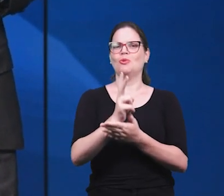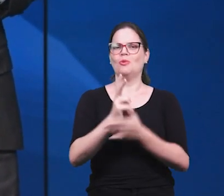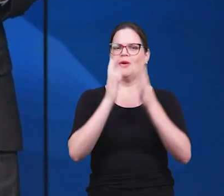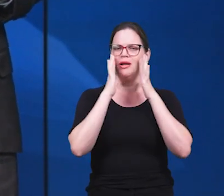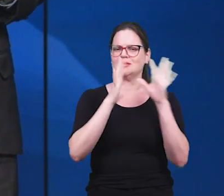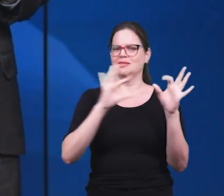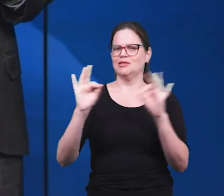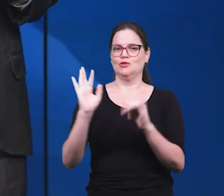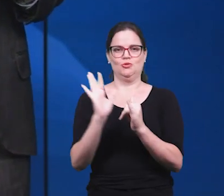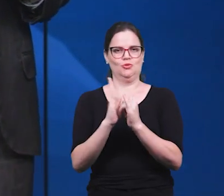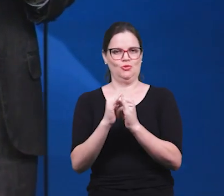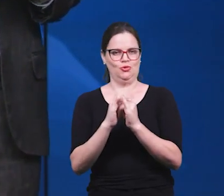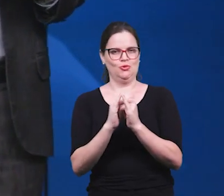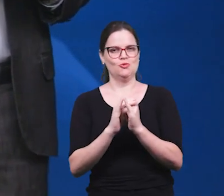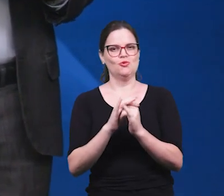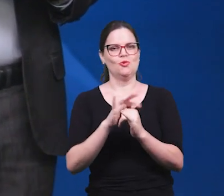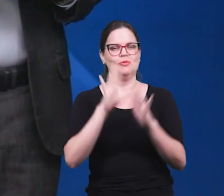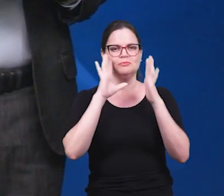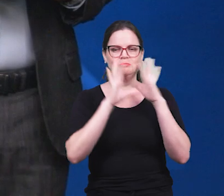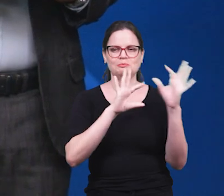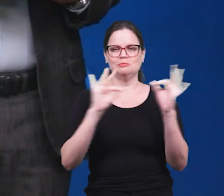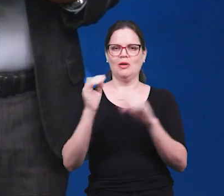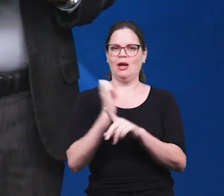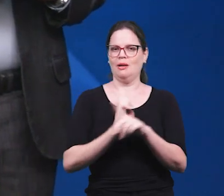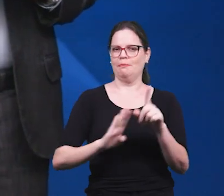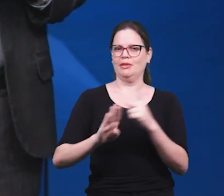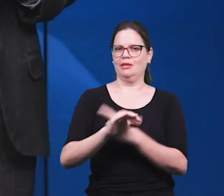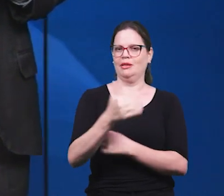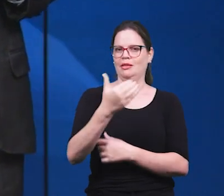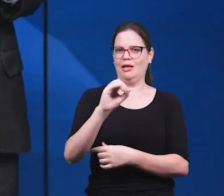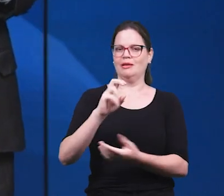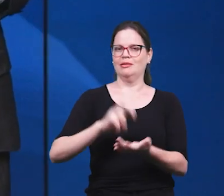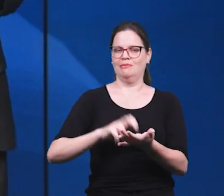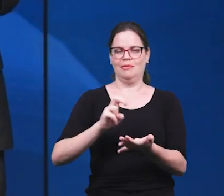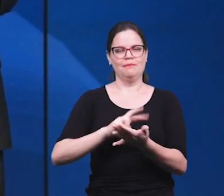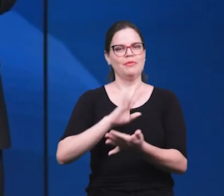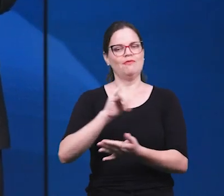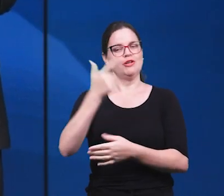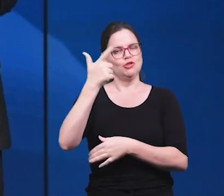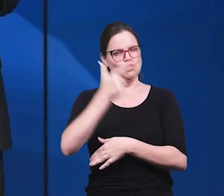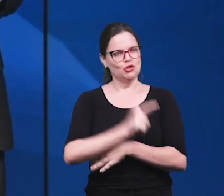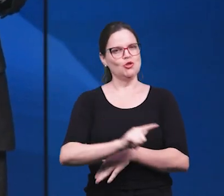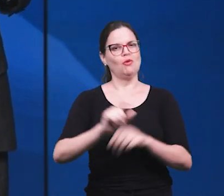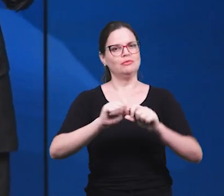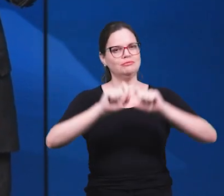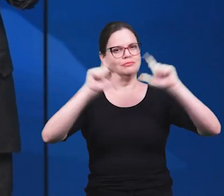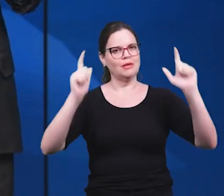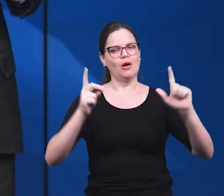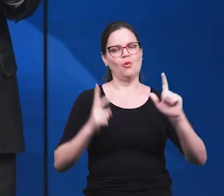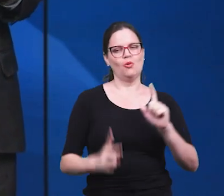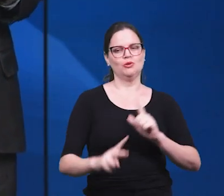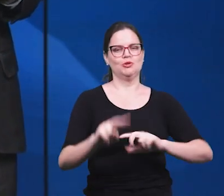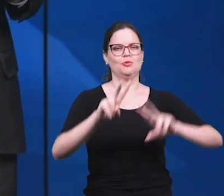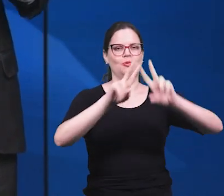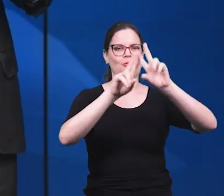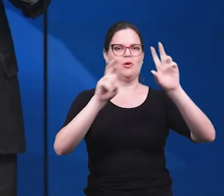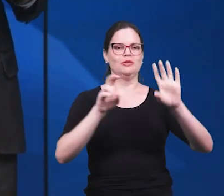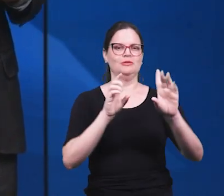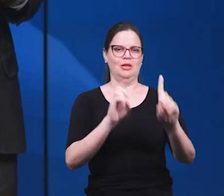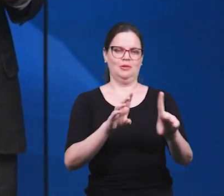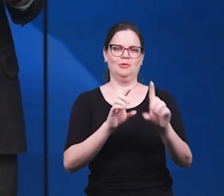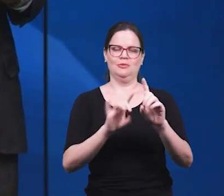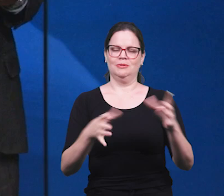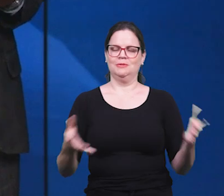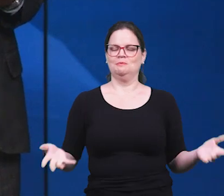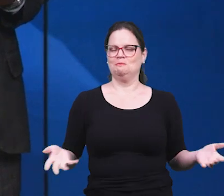YouTube até a Escola Bíblica Dominical, às 10 horas da manhã, onde ali nos encontraremos novamente para dar continuidade ao assunto de